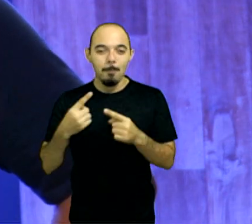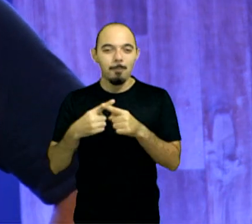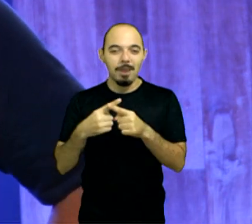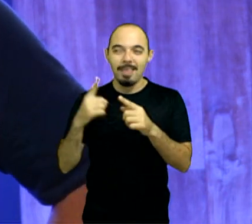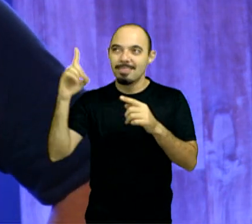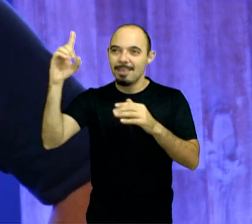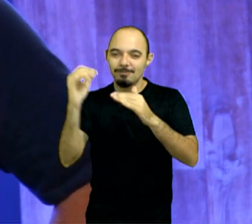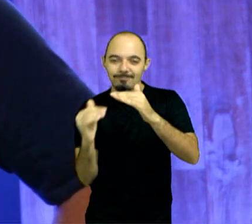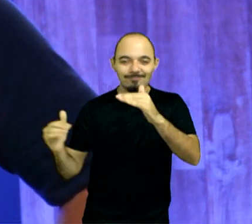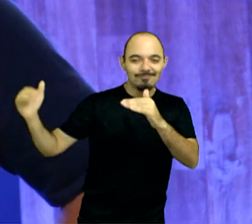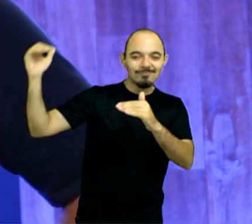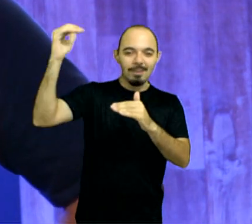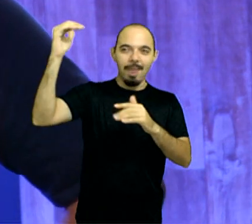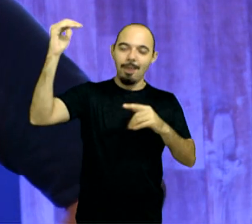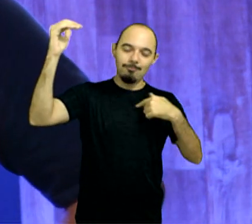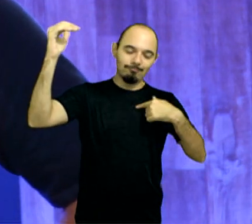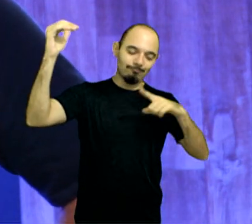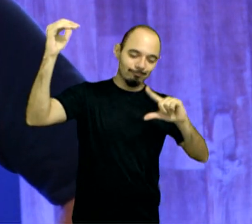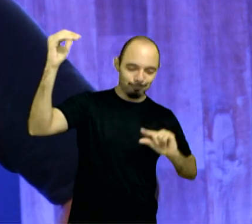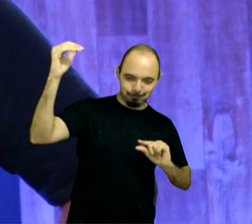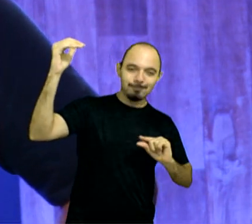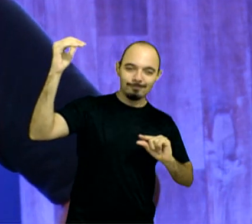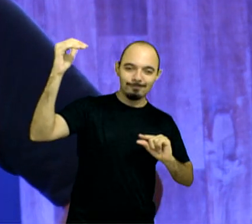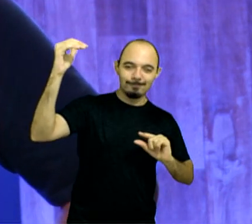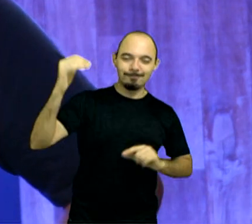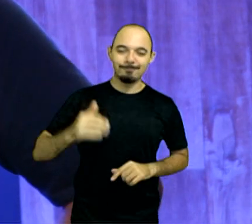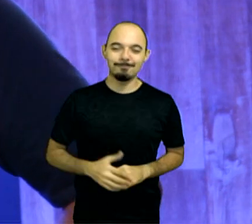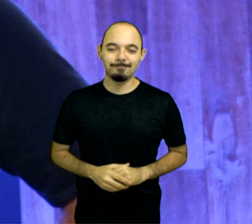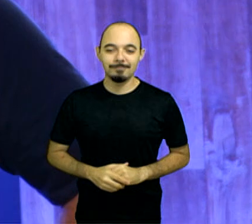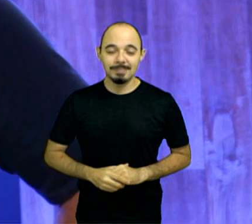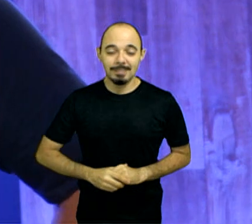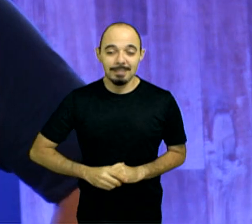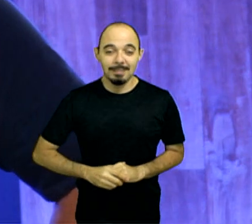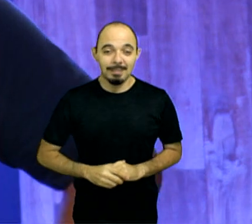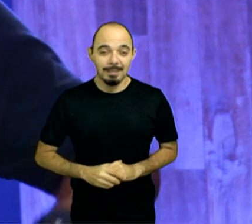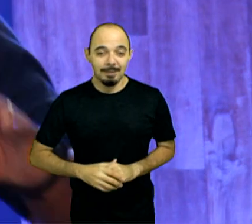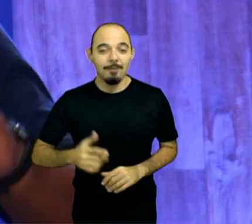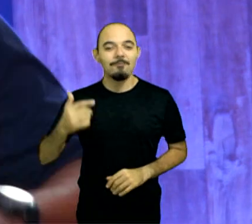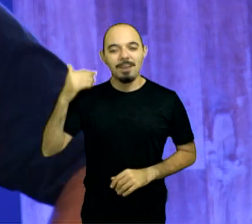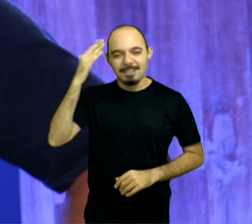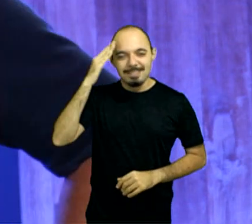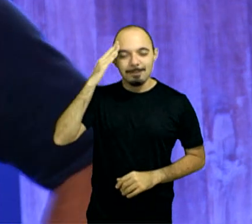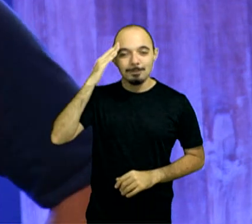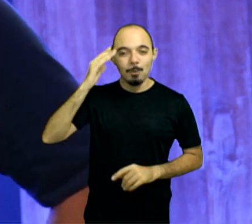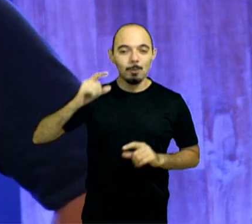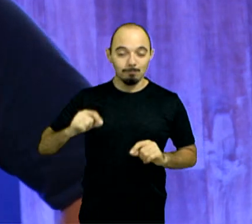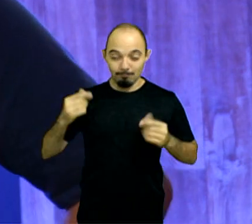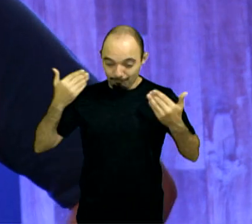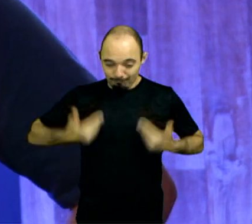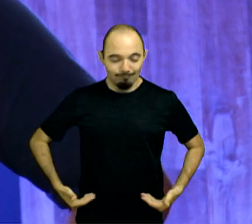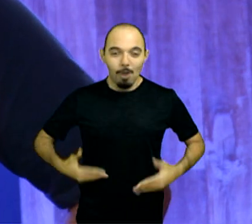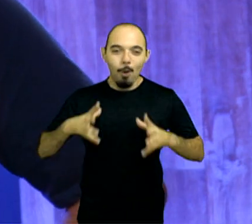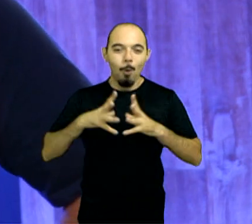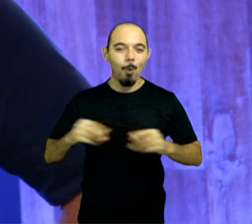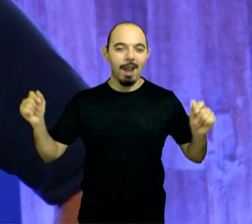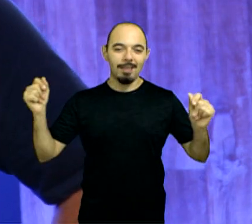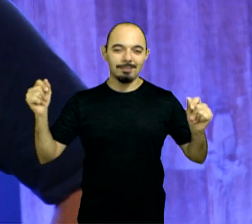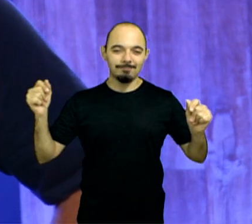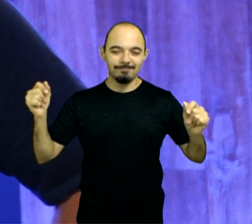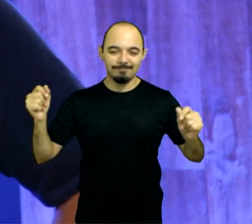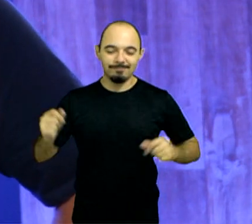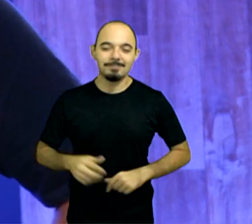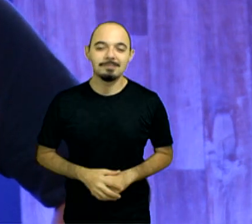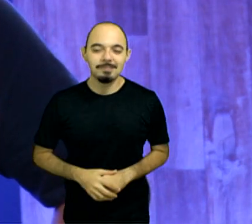ter, ter tranquilidade, saber que eu estou curado, estou, mas eu estou tranquilo. Estou vivendo a minha vida humilde, vivendo com meus